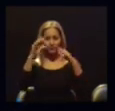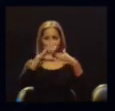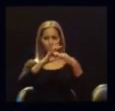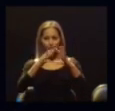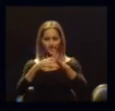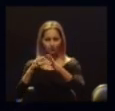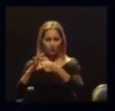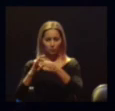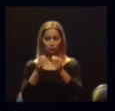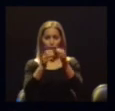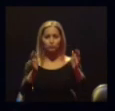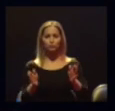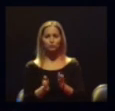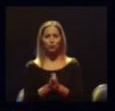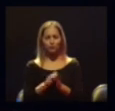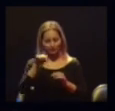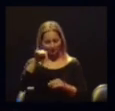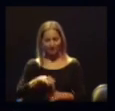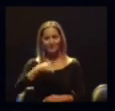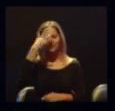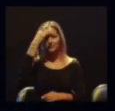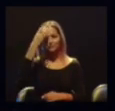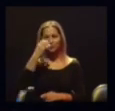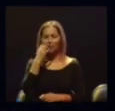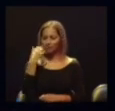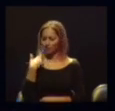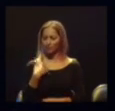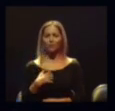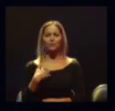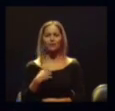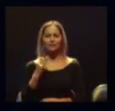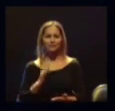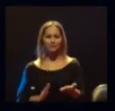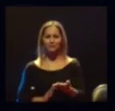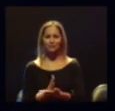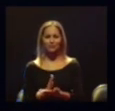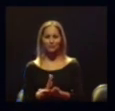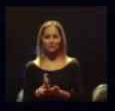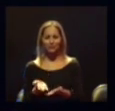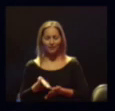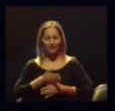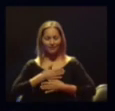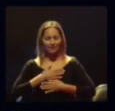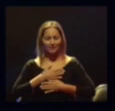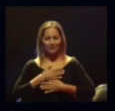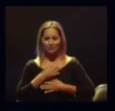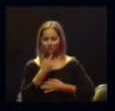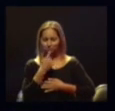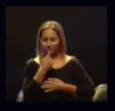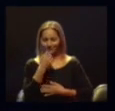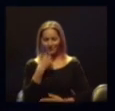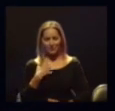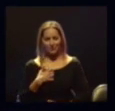olímpicos, todos eles setubalenses que honraram e continuam a encher-nos de orgulho.